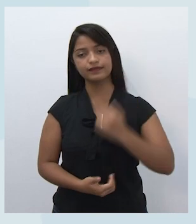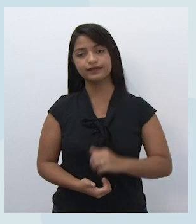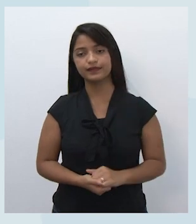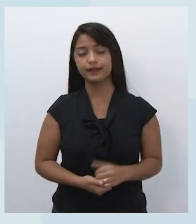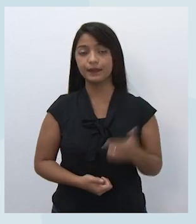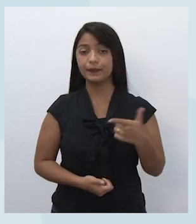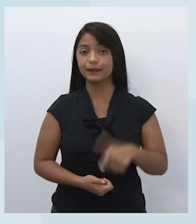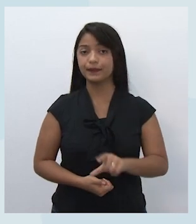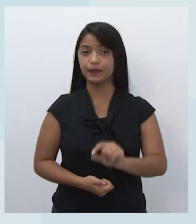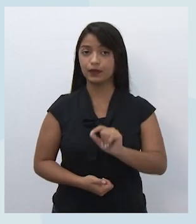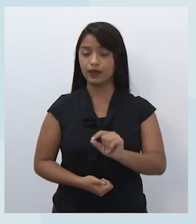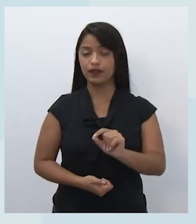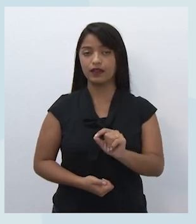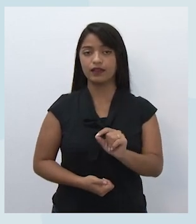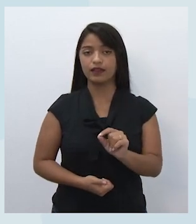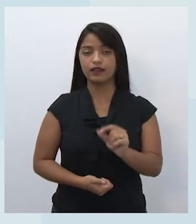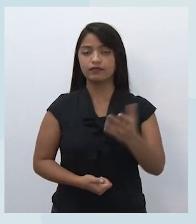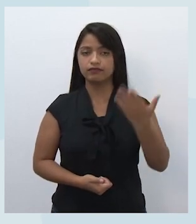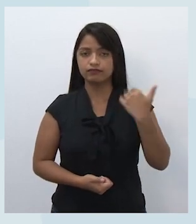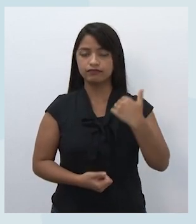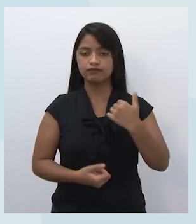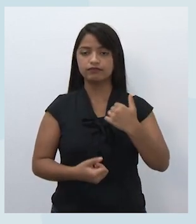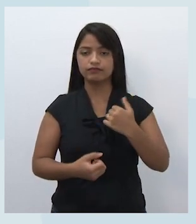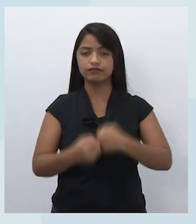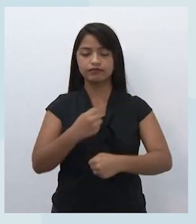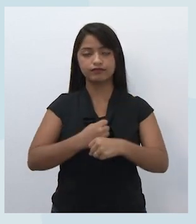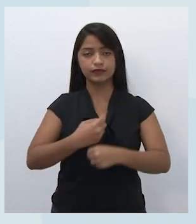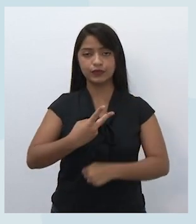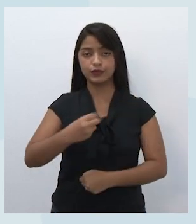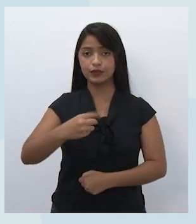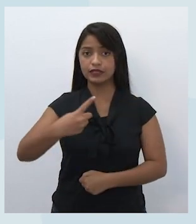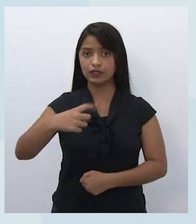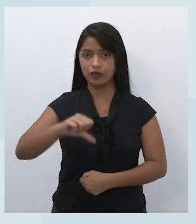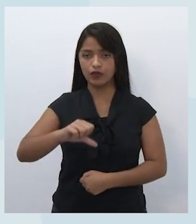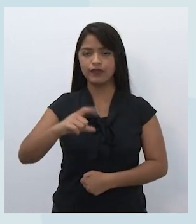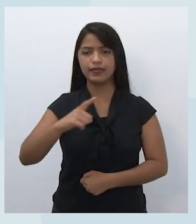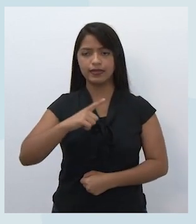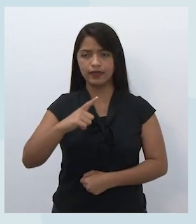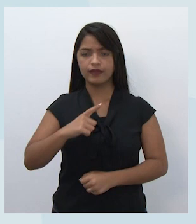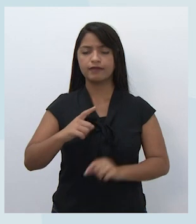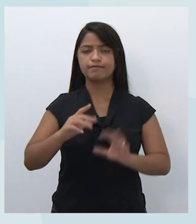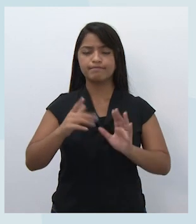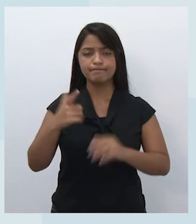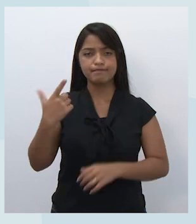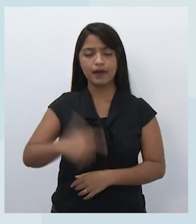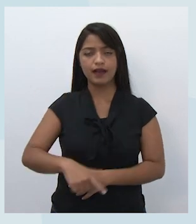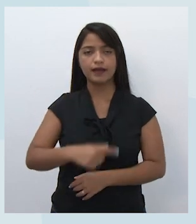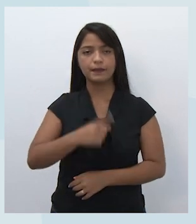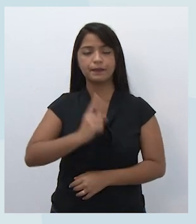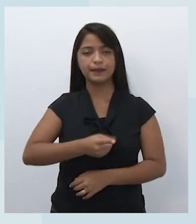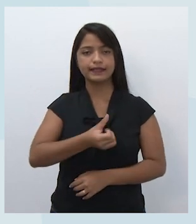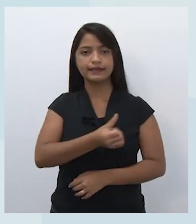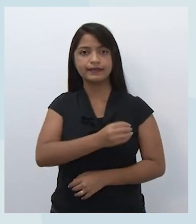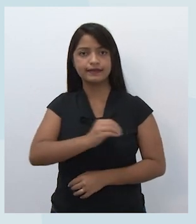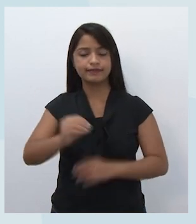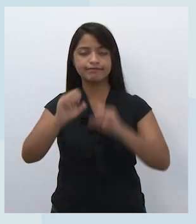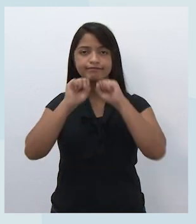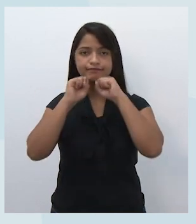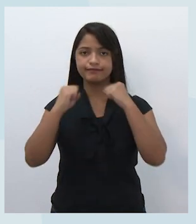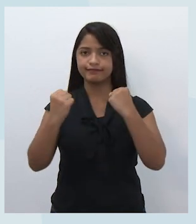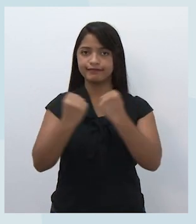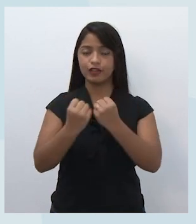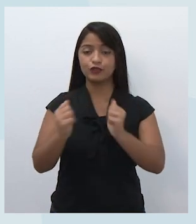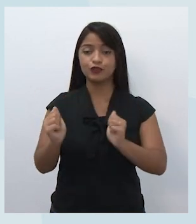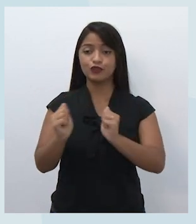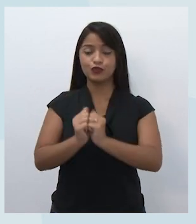Além da consulta pública em 2029, foram realizados mais de 1.600 seminários juntos à diretoria de ensino, com a participação de